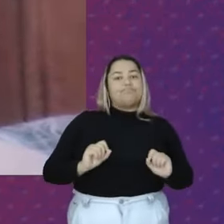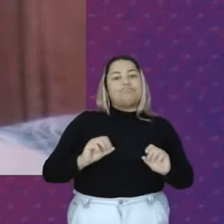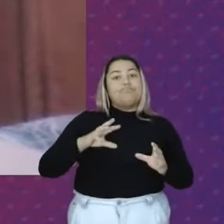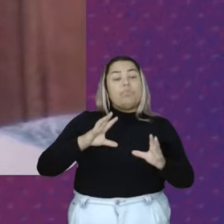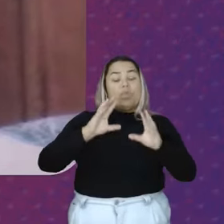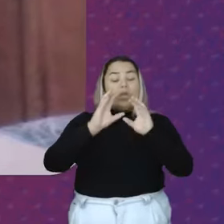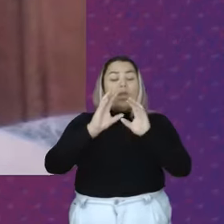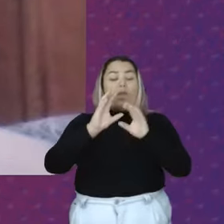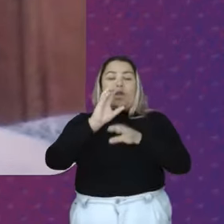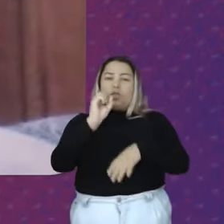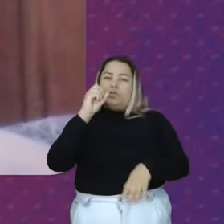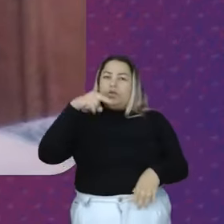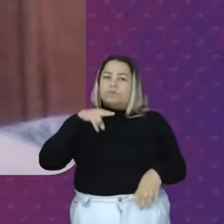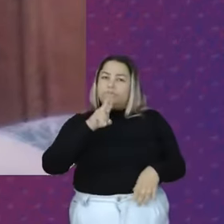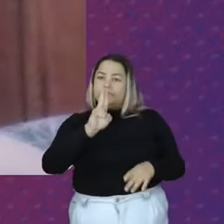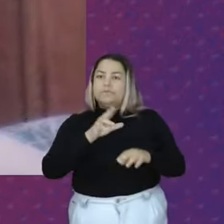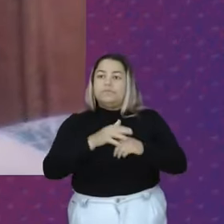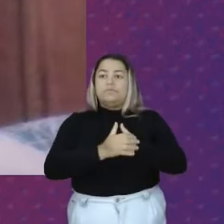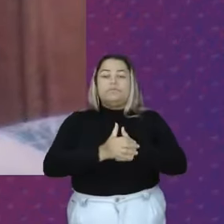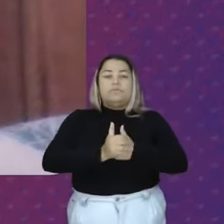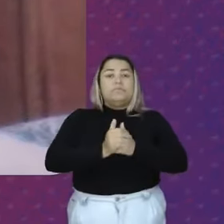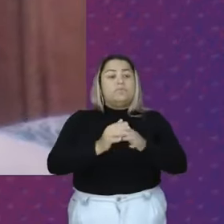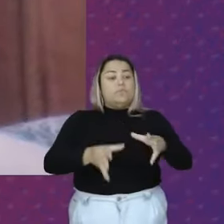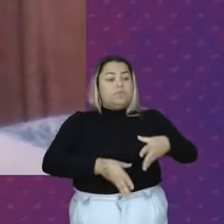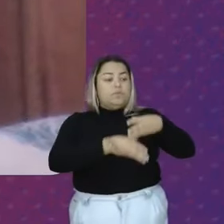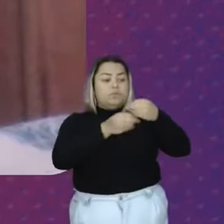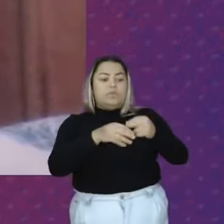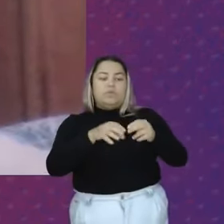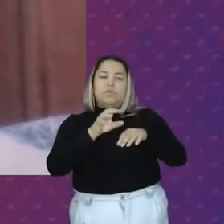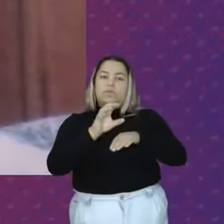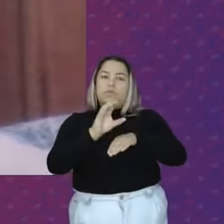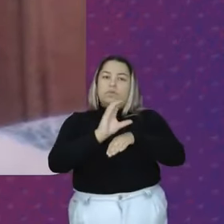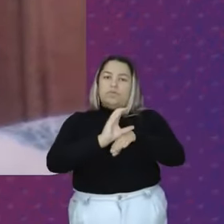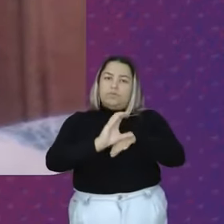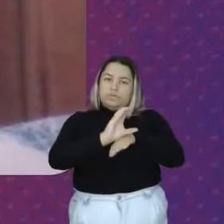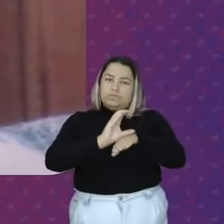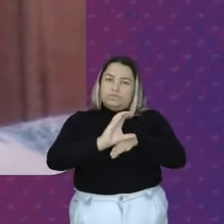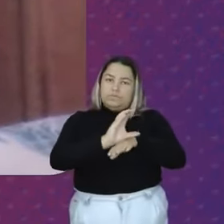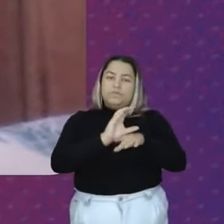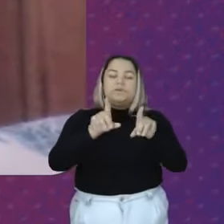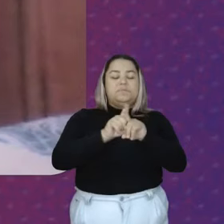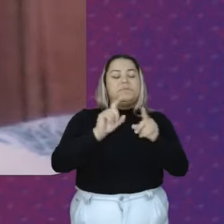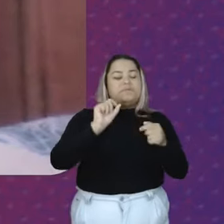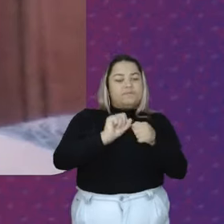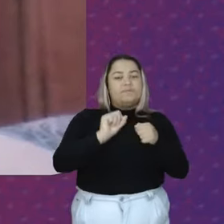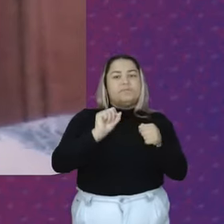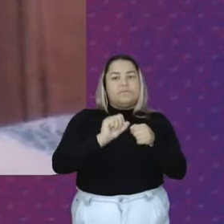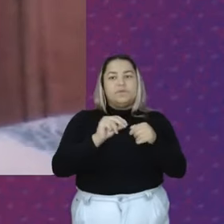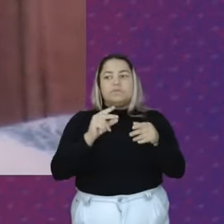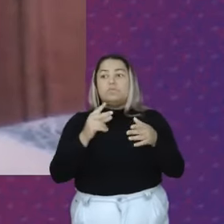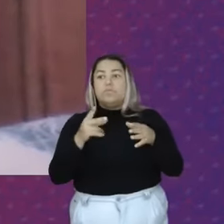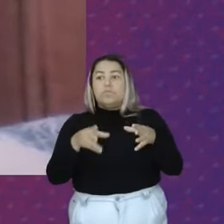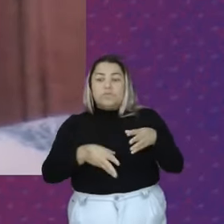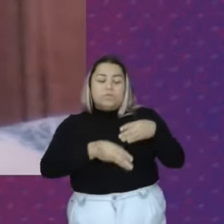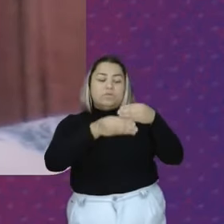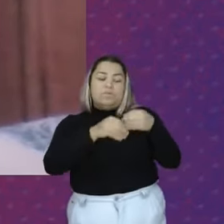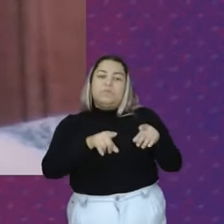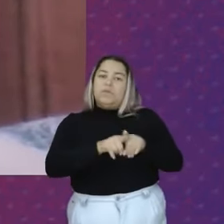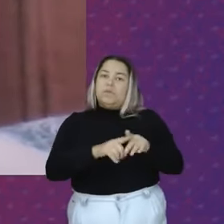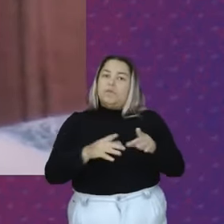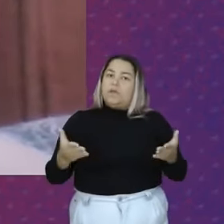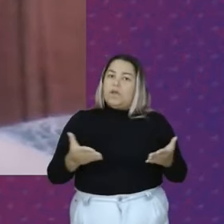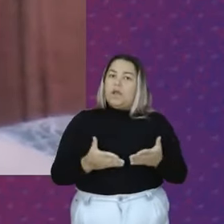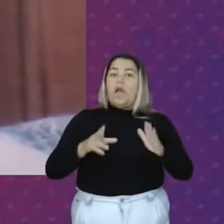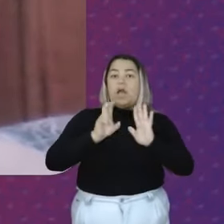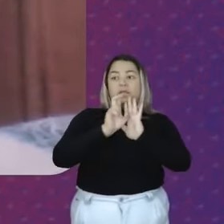pessoas com deficiência foi incorporada na Constituição a lei brasileira da inclusão também faz parte né E também atualmente a Lei